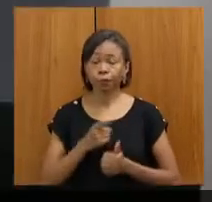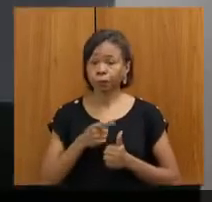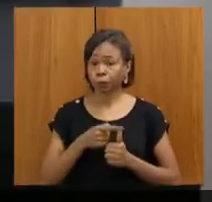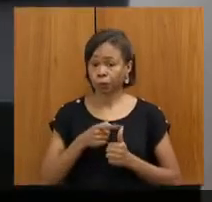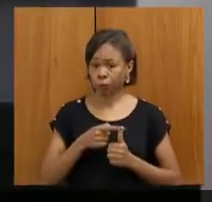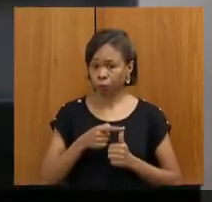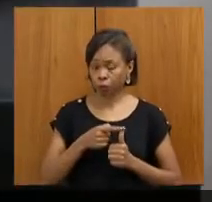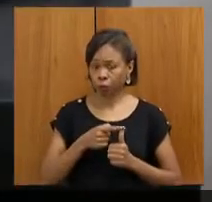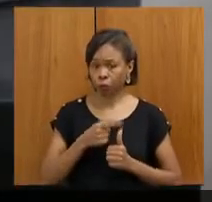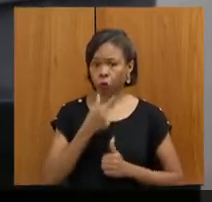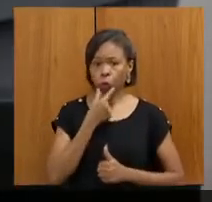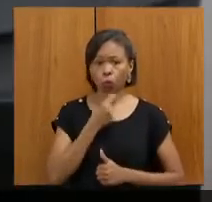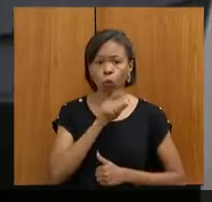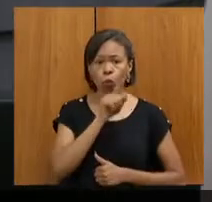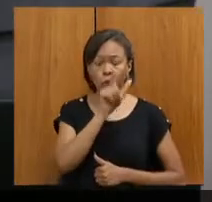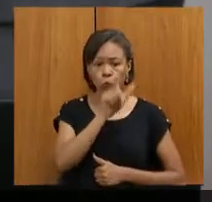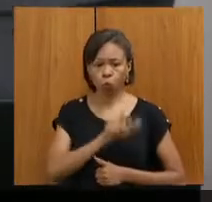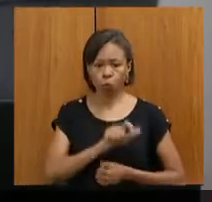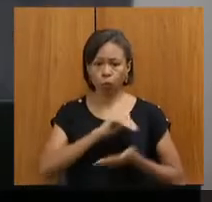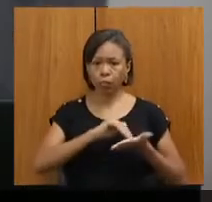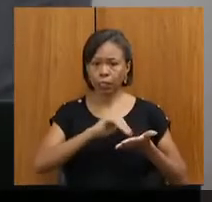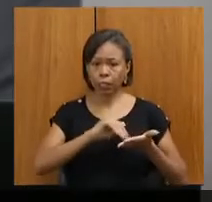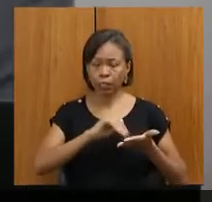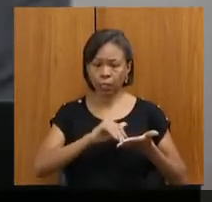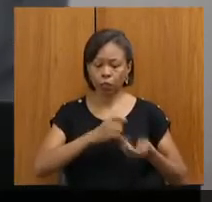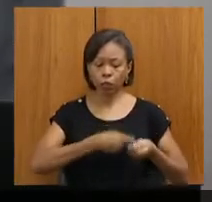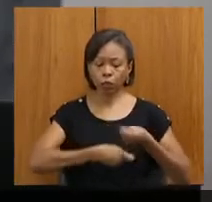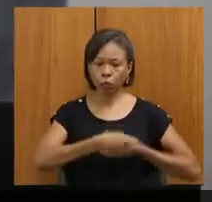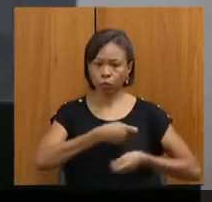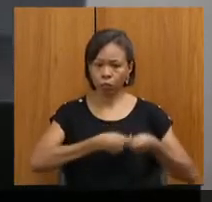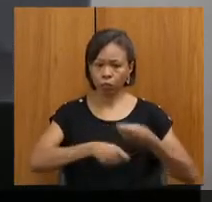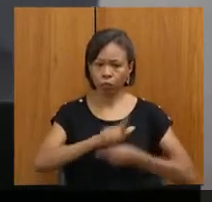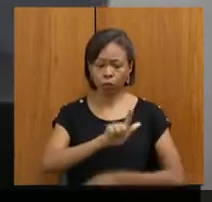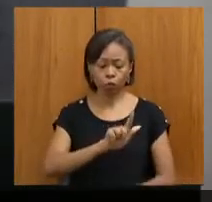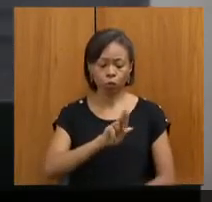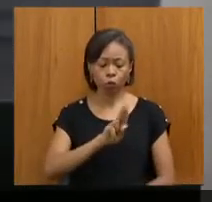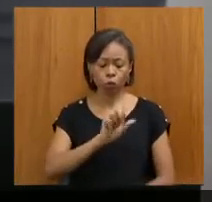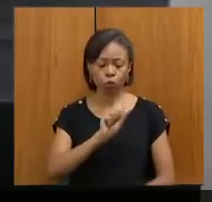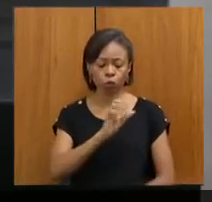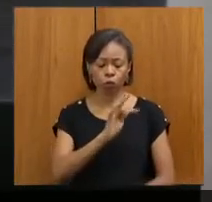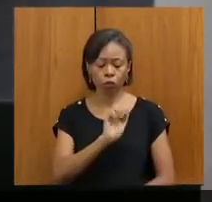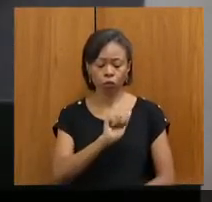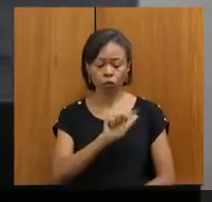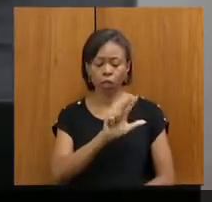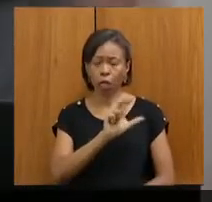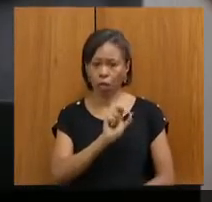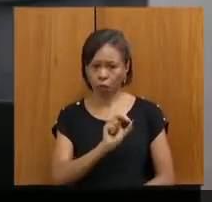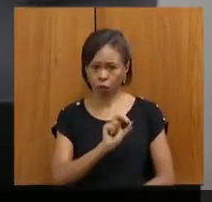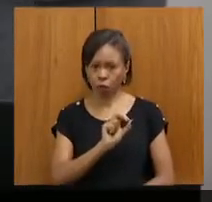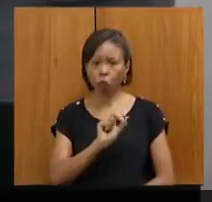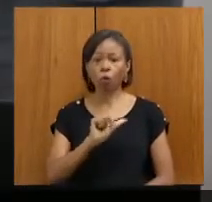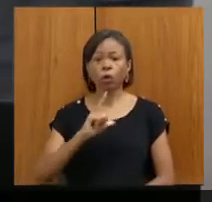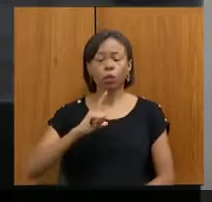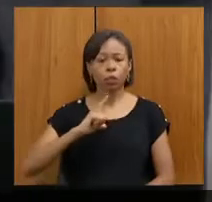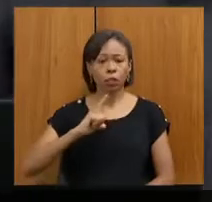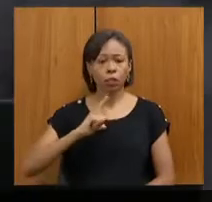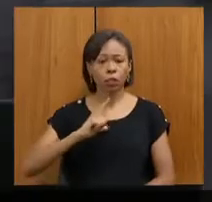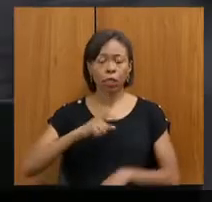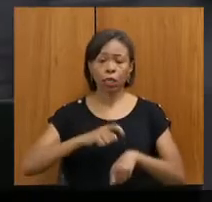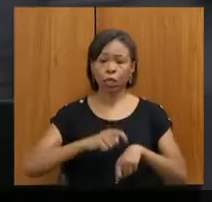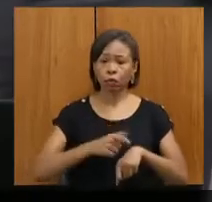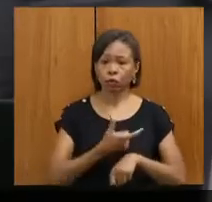o secretário de Estado de Fazenda excelentes do Senhor Gustavo Barbosa disporá de até